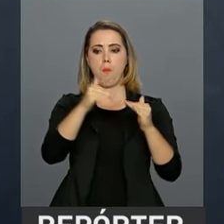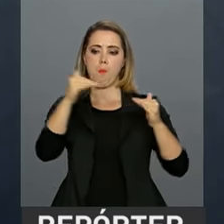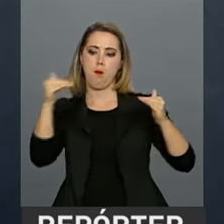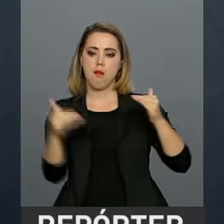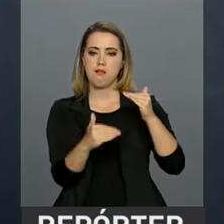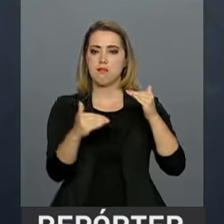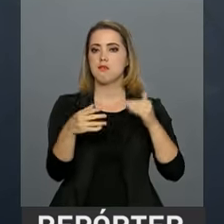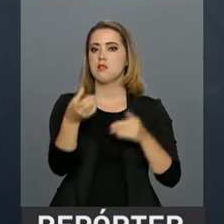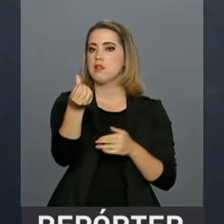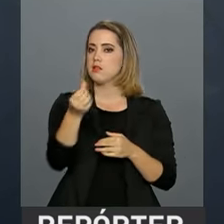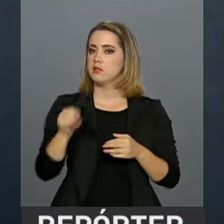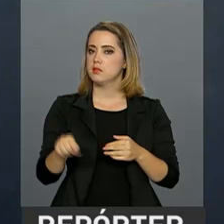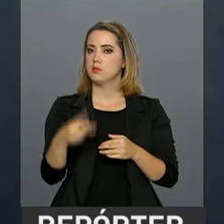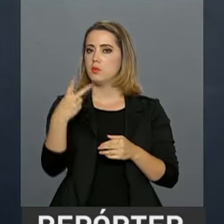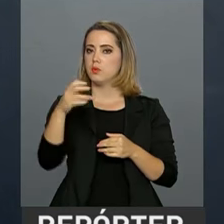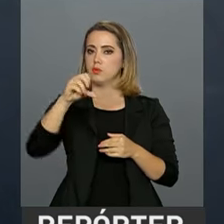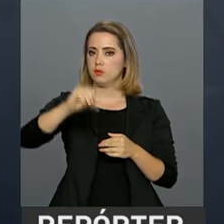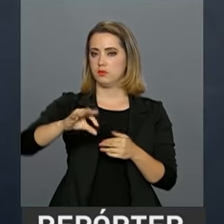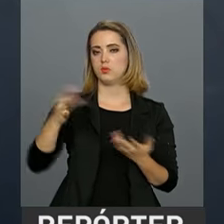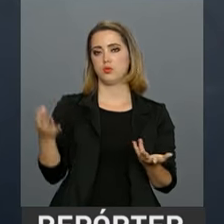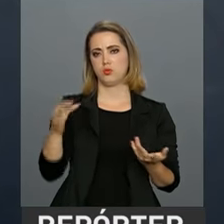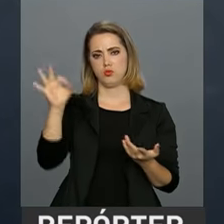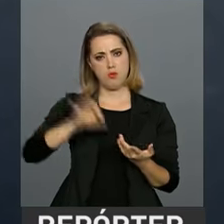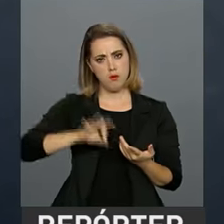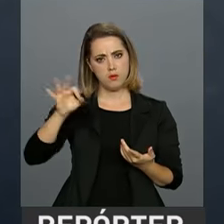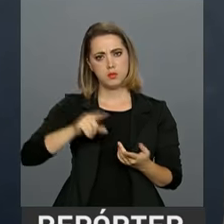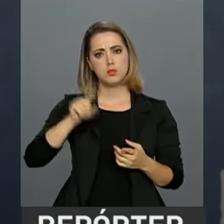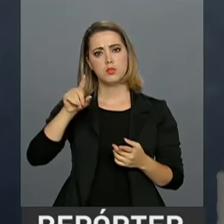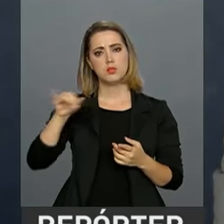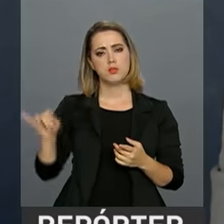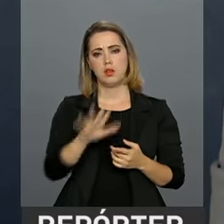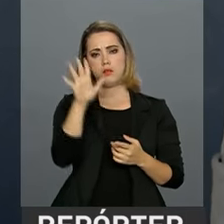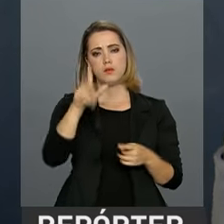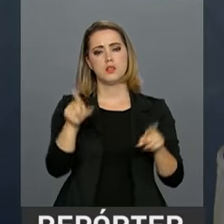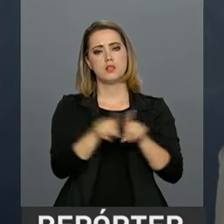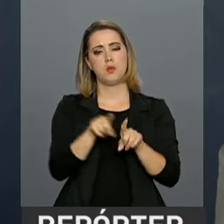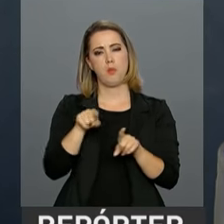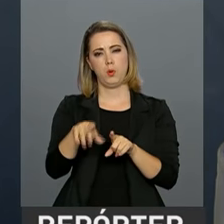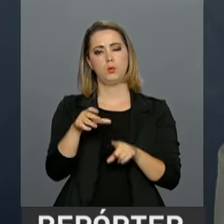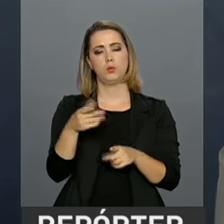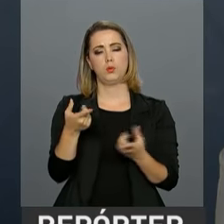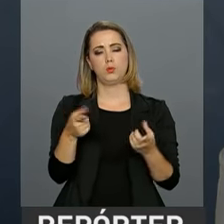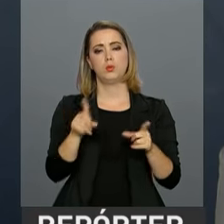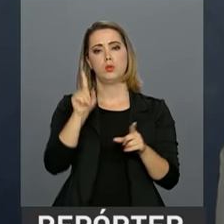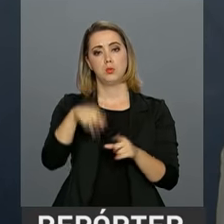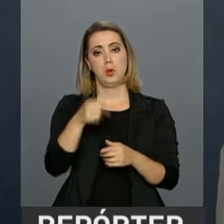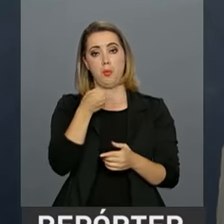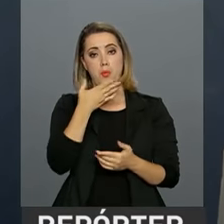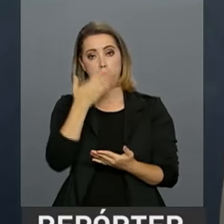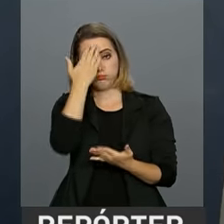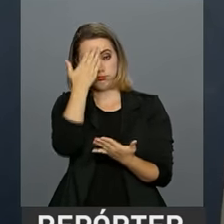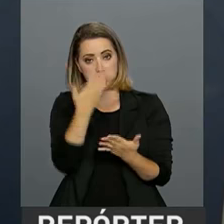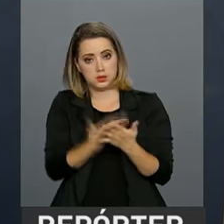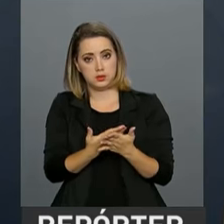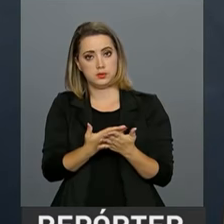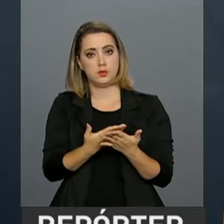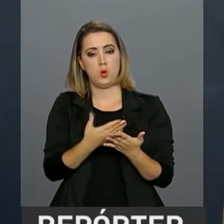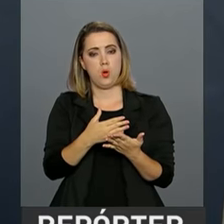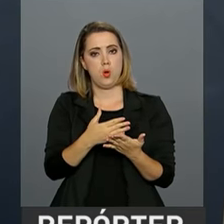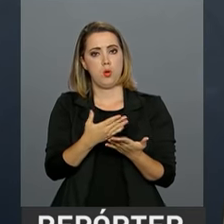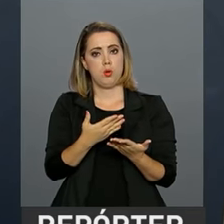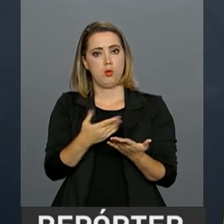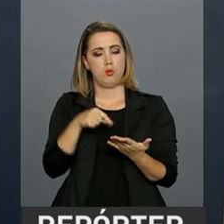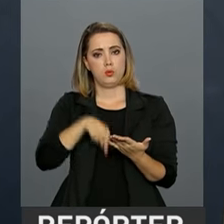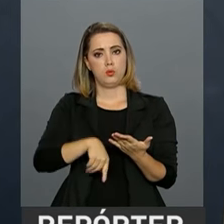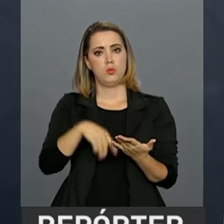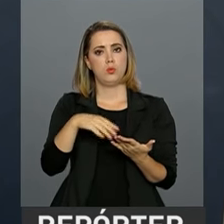6,29, ou seja, abaixo do teto da meta, o que, na verdade, dá, digamos assim, credibilidade, ou pode dar credibilidade